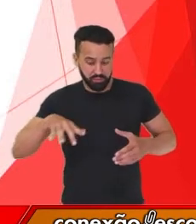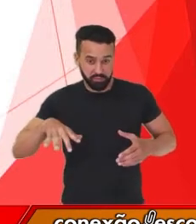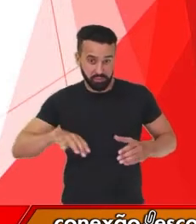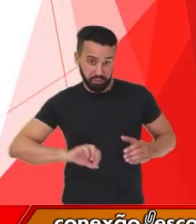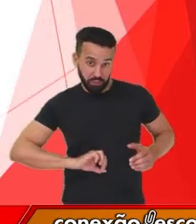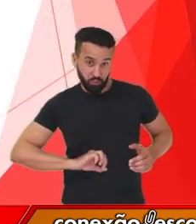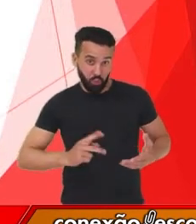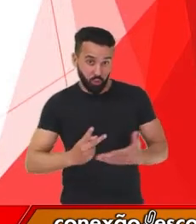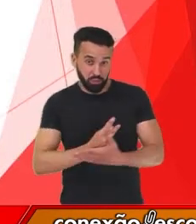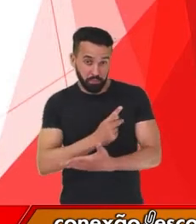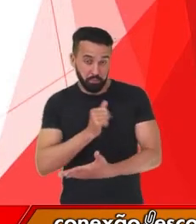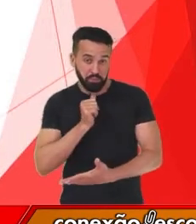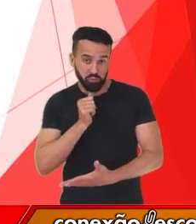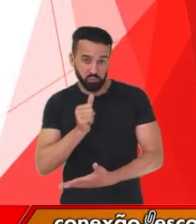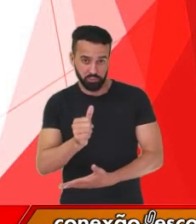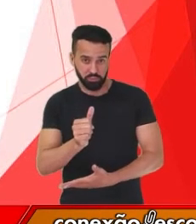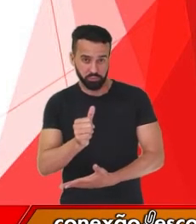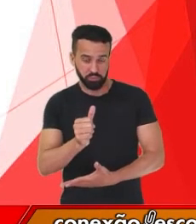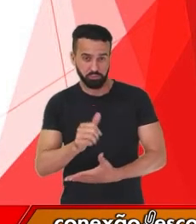de menstruação.